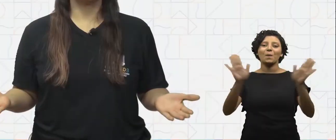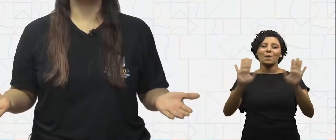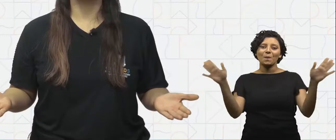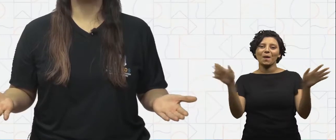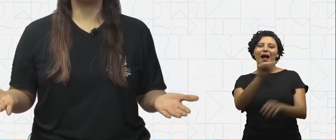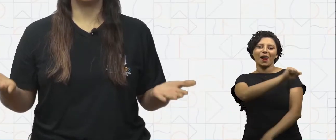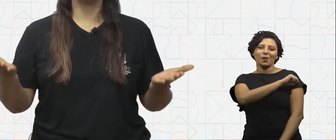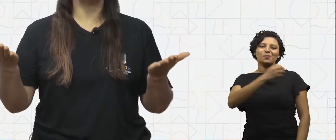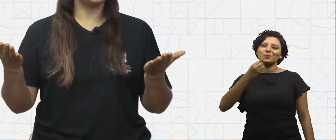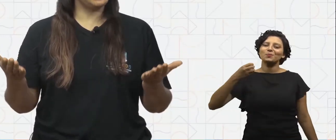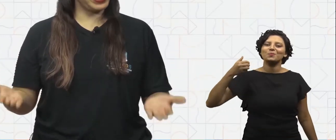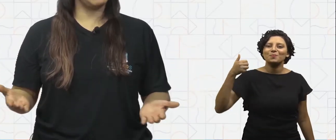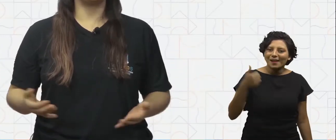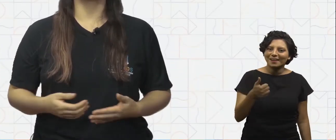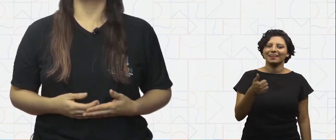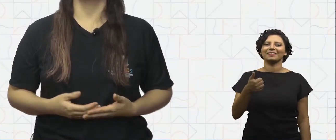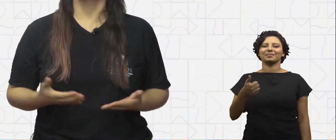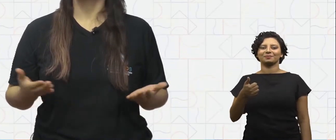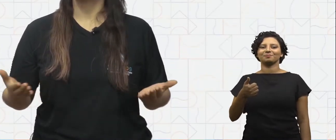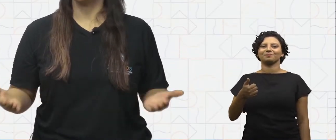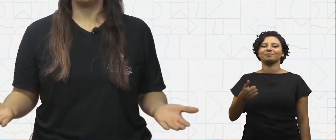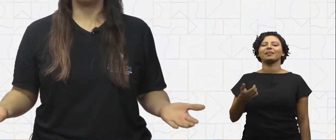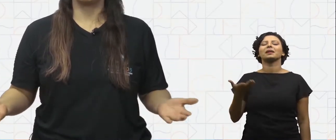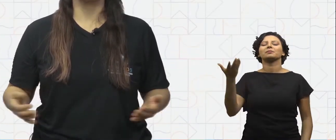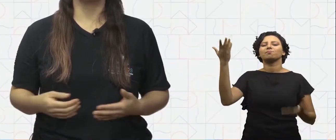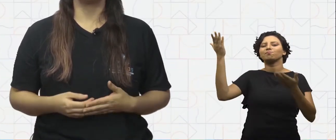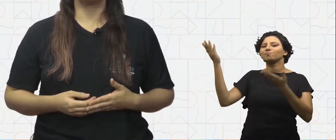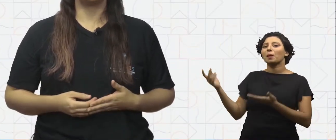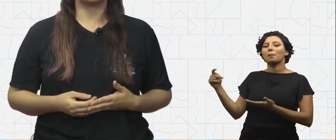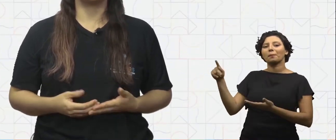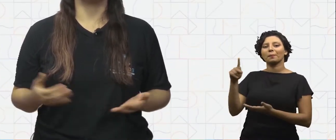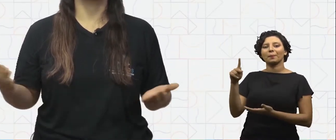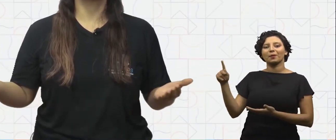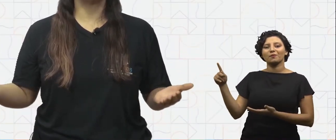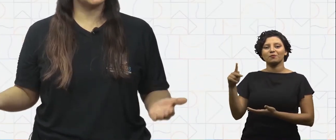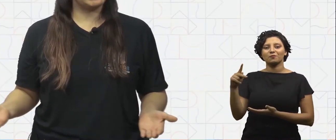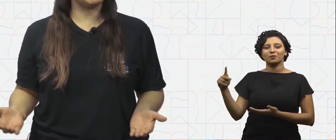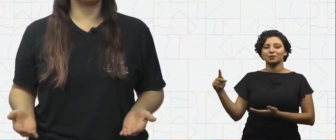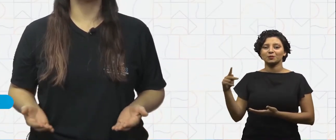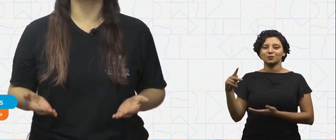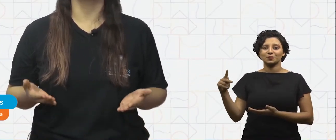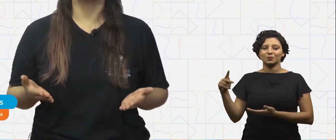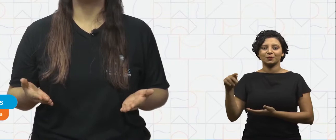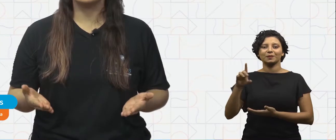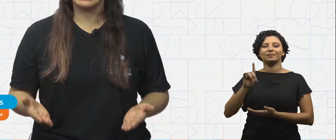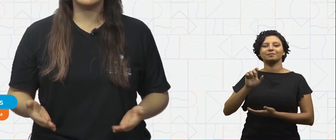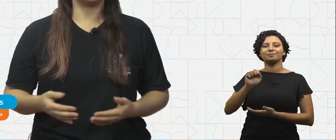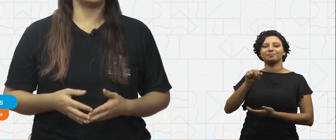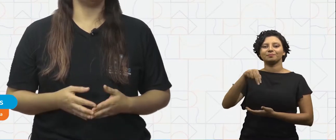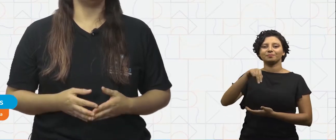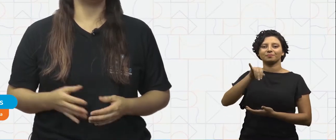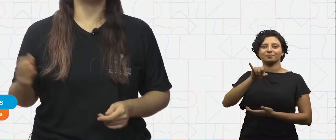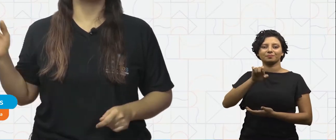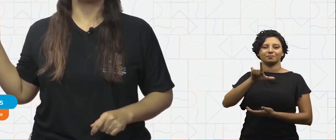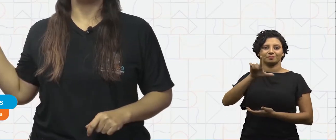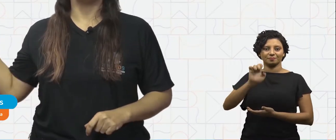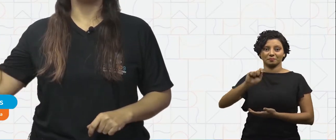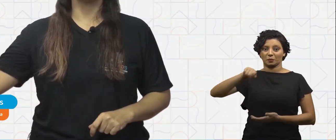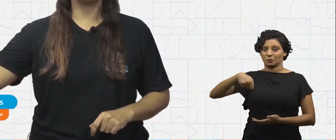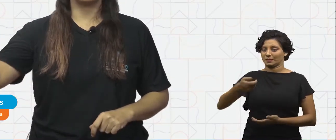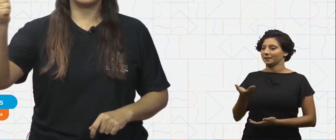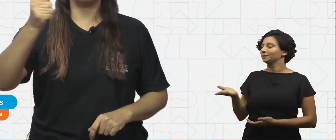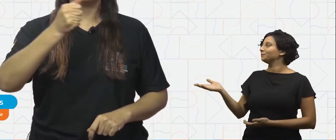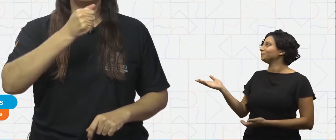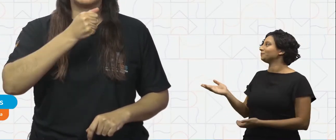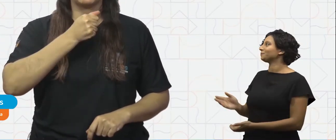Oi, oi, querido estudante, tudo bem com você? Novamente estou por aqui. Sou a professora Daniele Nunes.